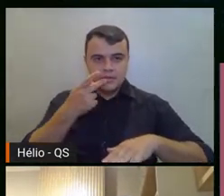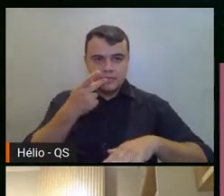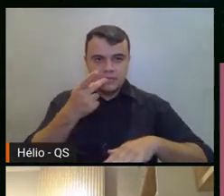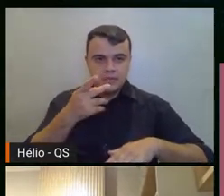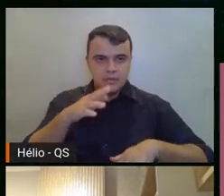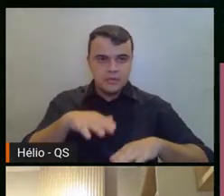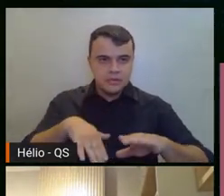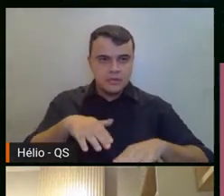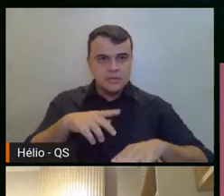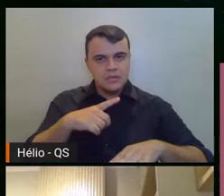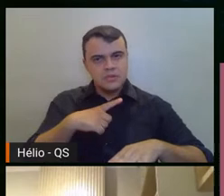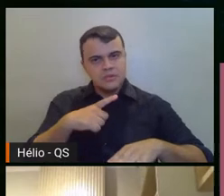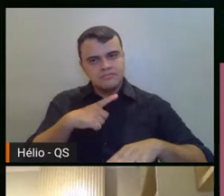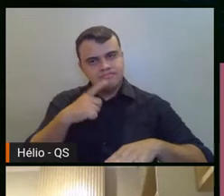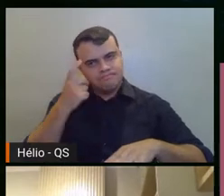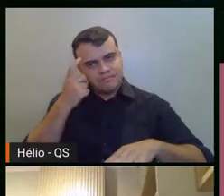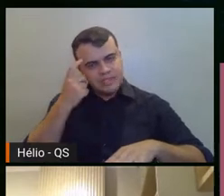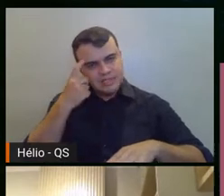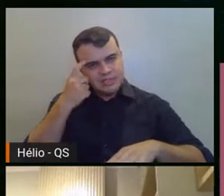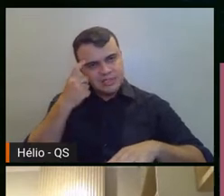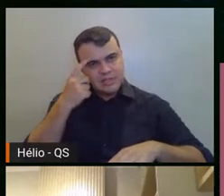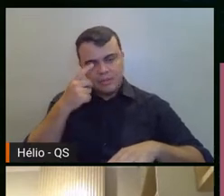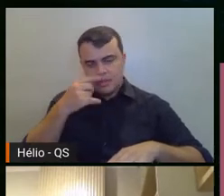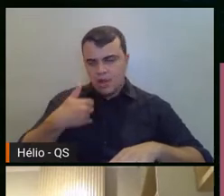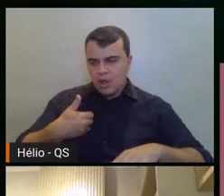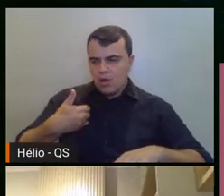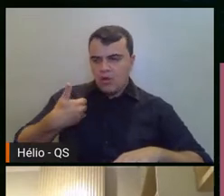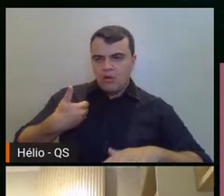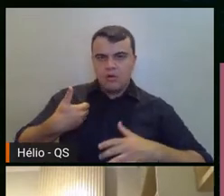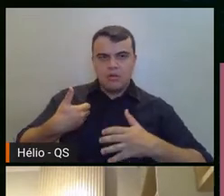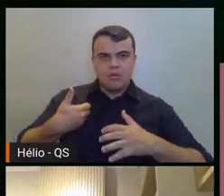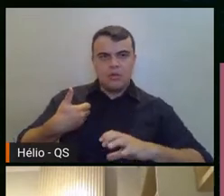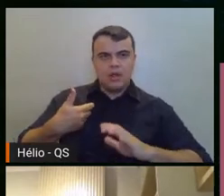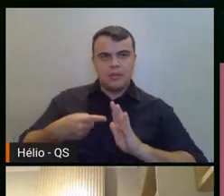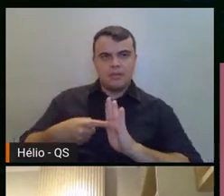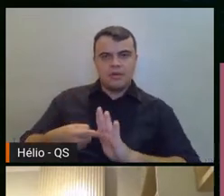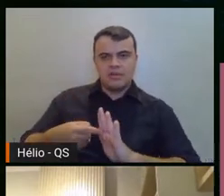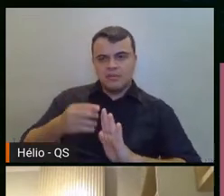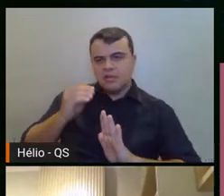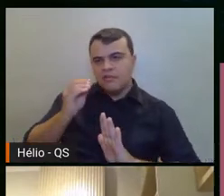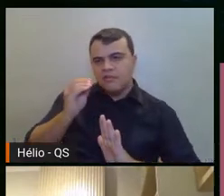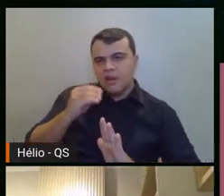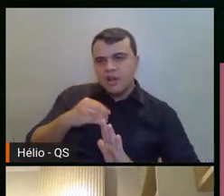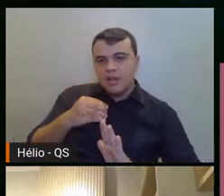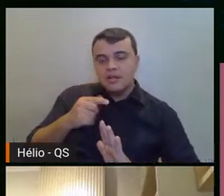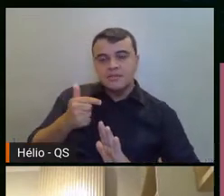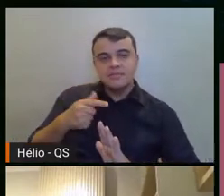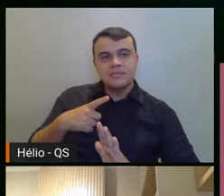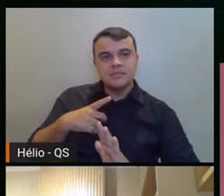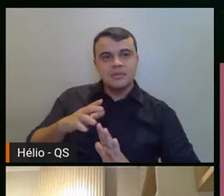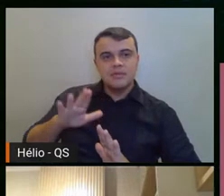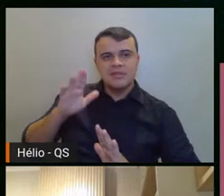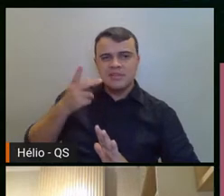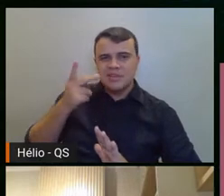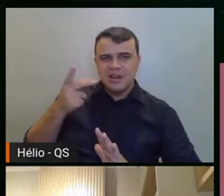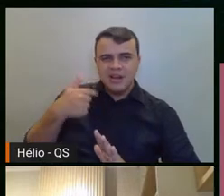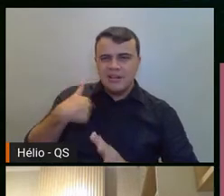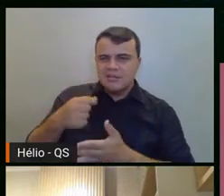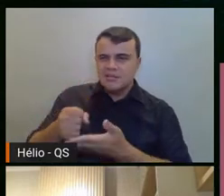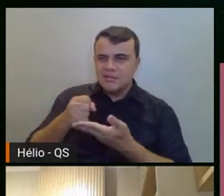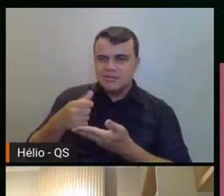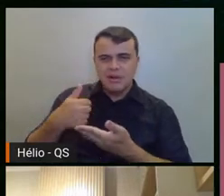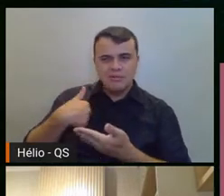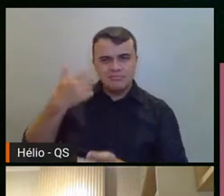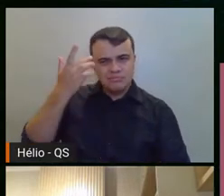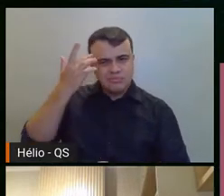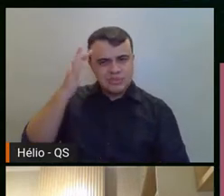assim que aquele ego assim que a gente não quer mostrar fraqueza né Mas você vai levantar a mão e falar galera me ajuda eu tô perdido